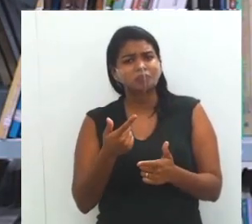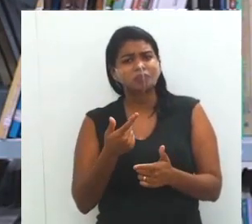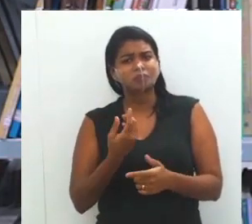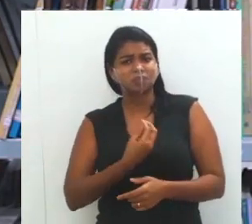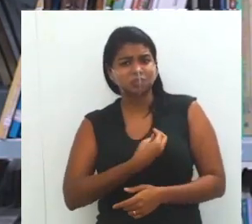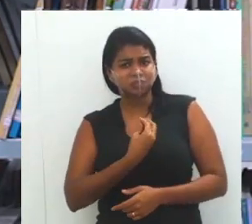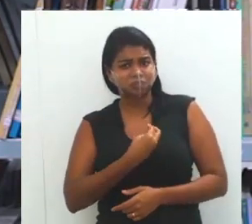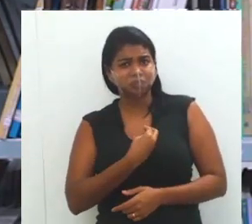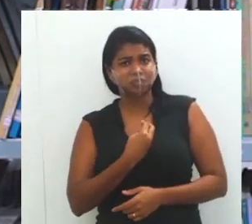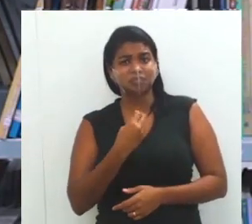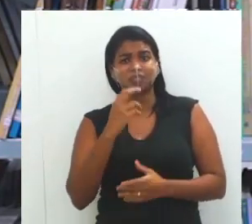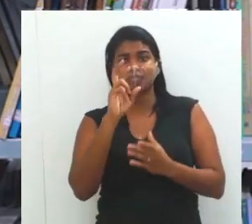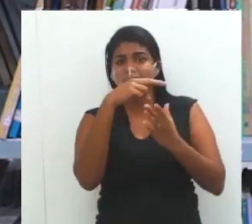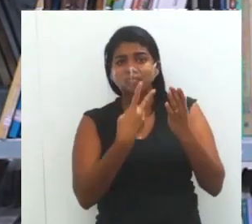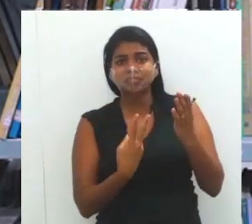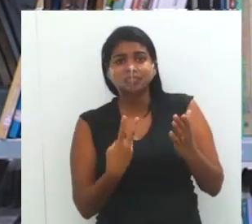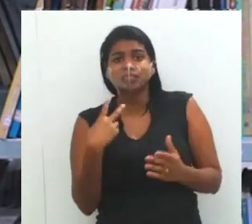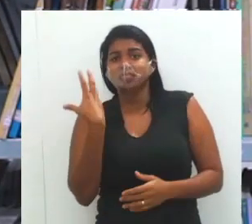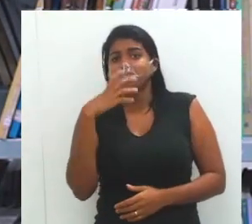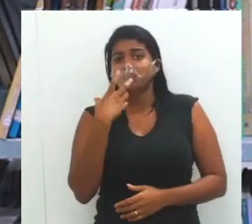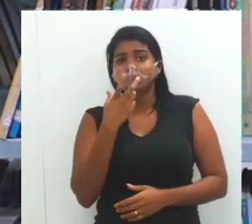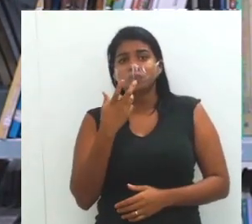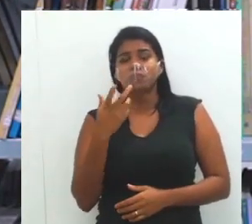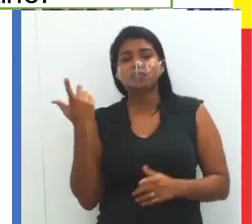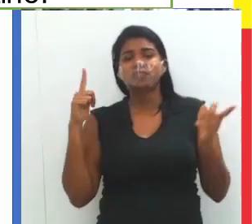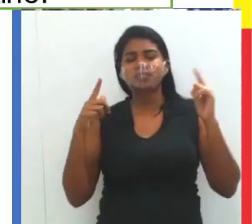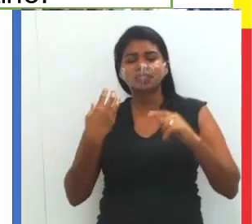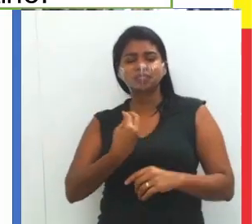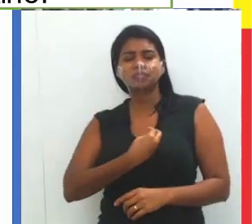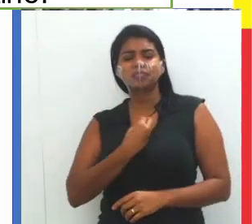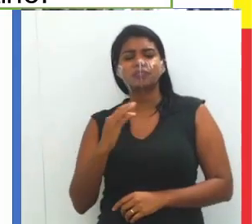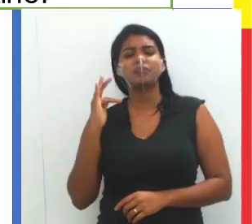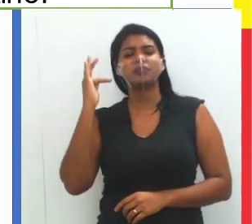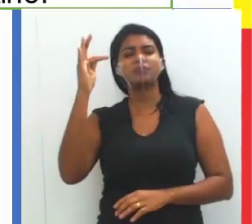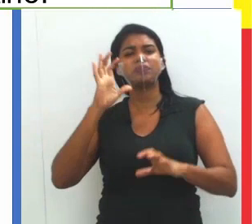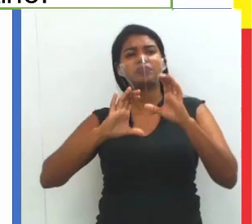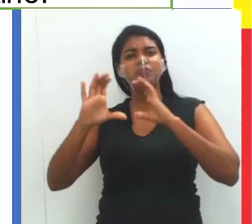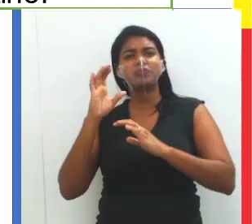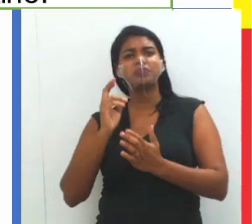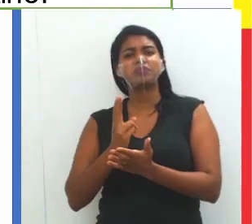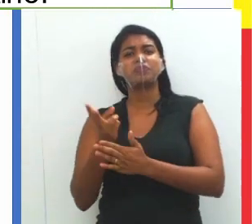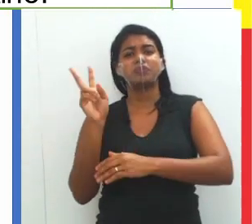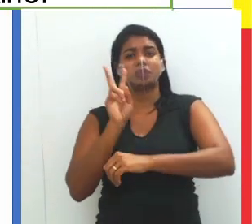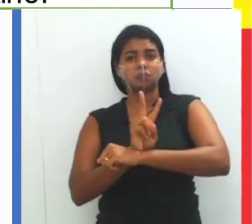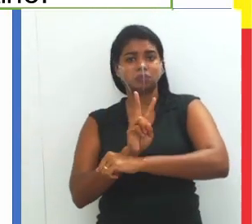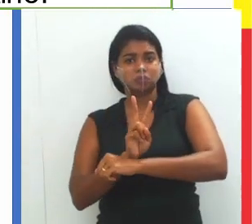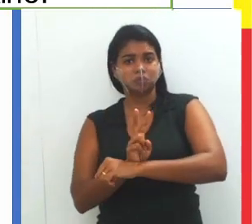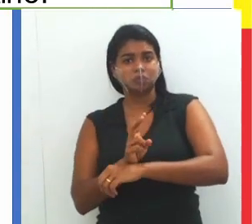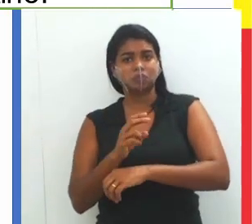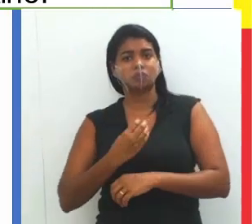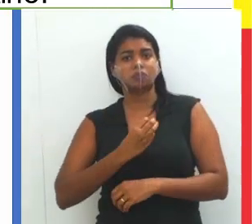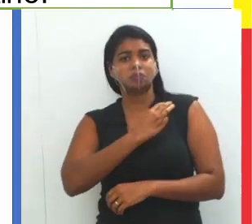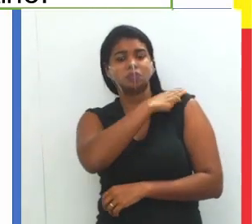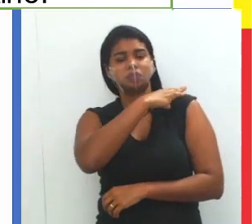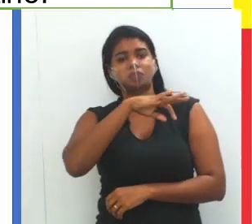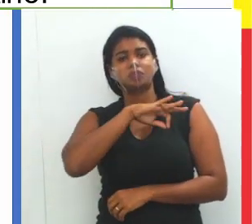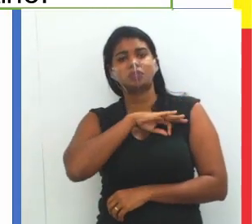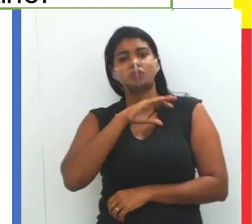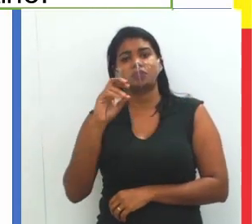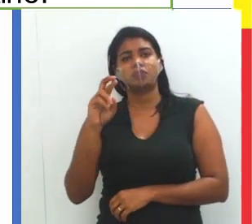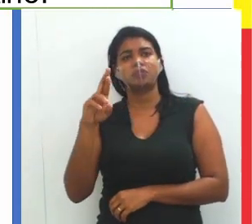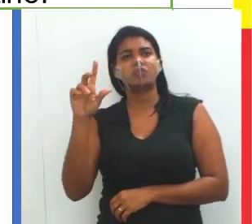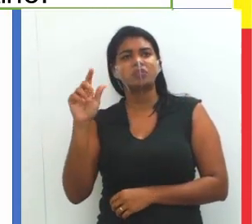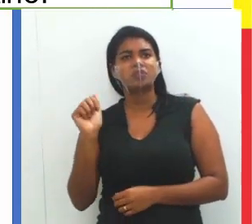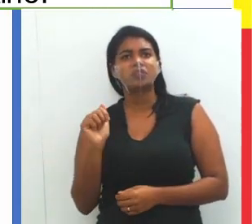veia artística estava presente em Luiz Gonzaga. Luiz Gonzaga, Samuel, ele era protegido do coronel Manuel Aires de